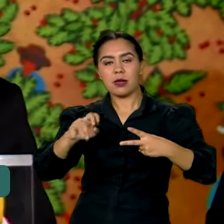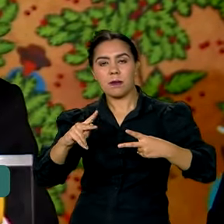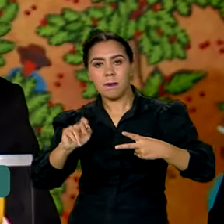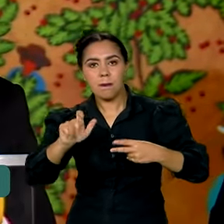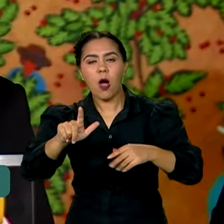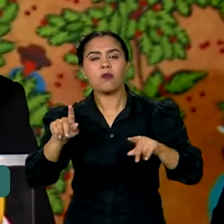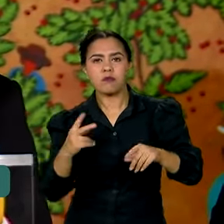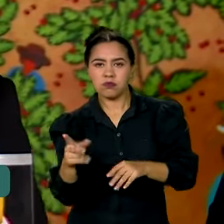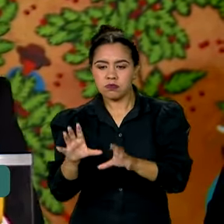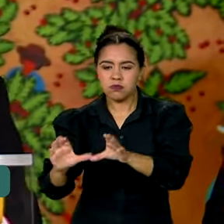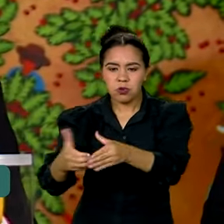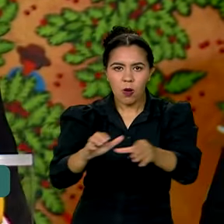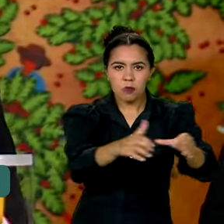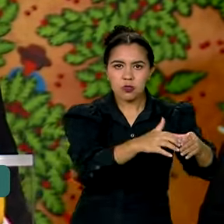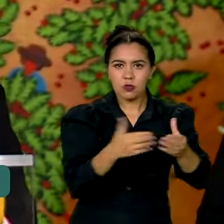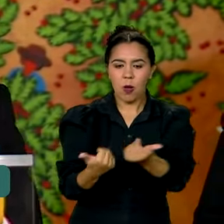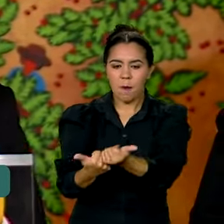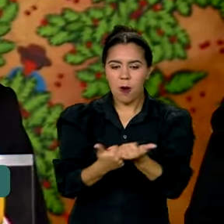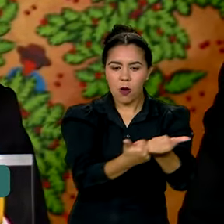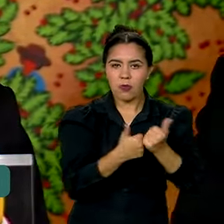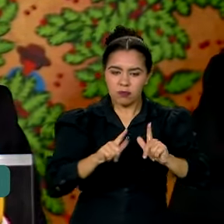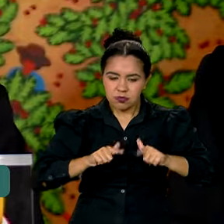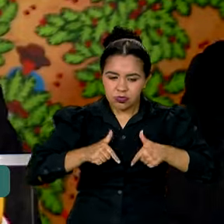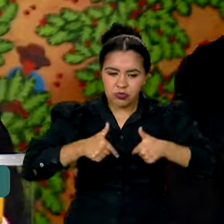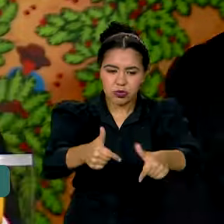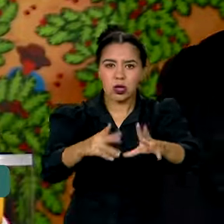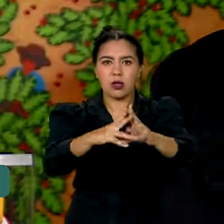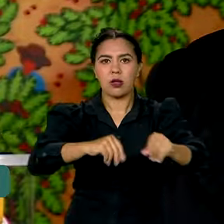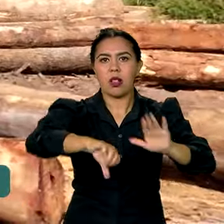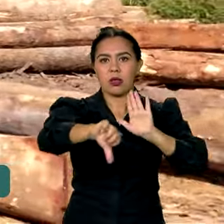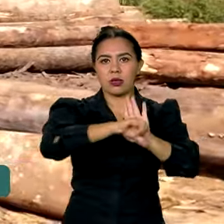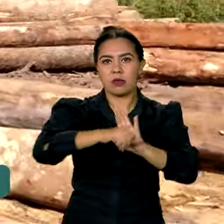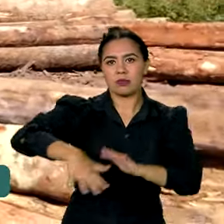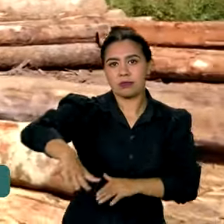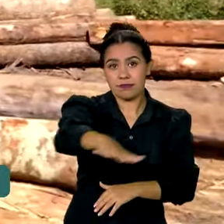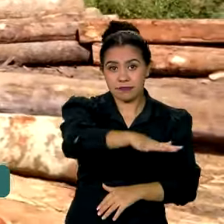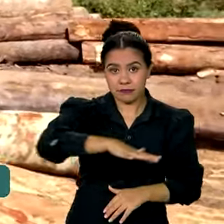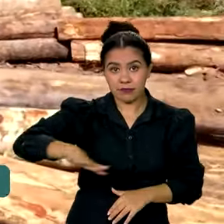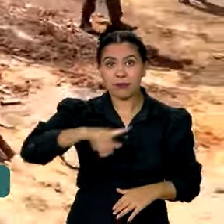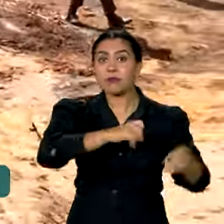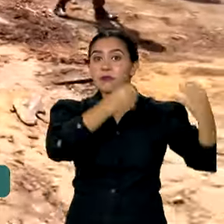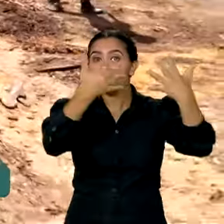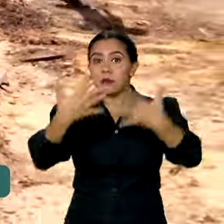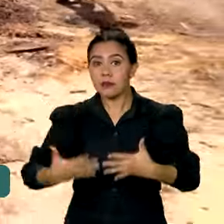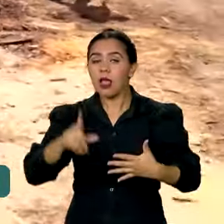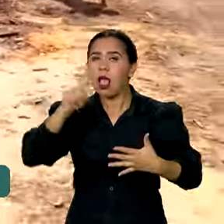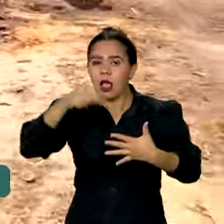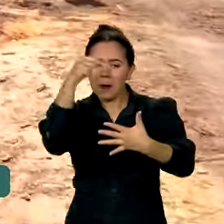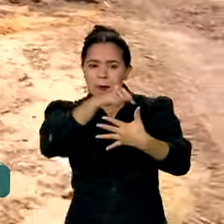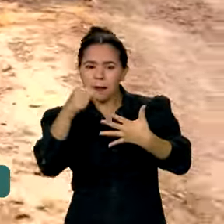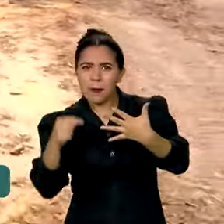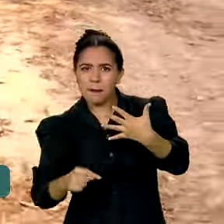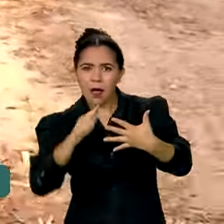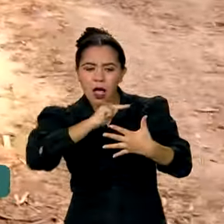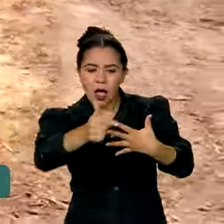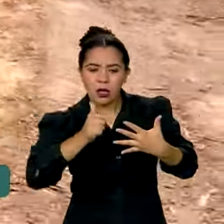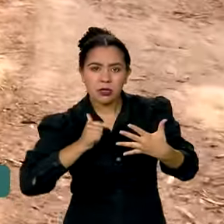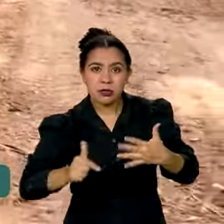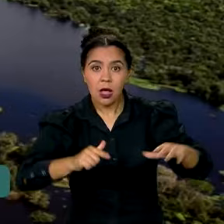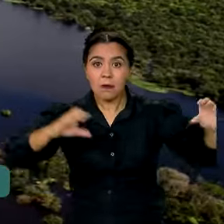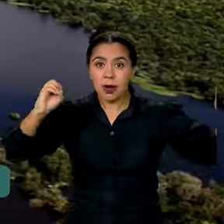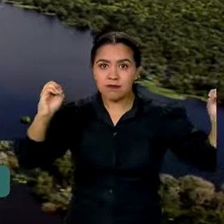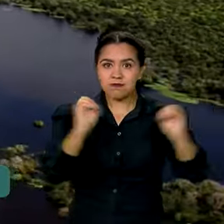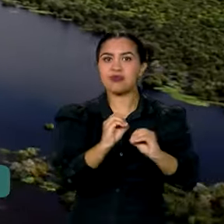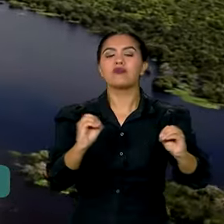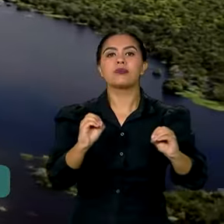grande processo de integração, de enfrentamento ao crime organizado na região. São ações para zerar o desmatamento no país até